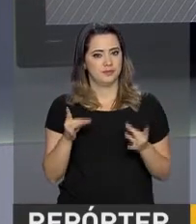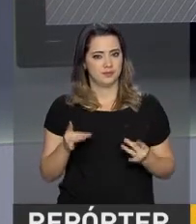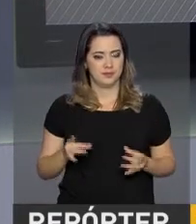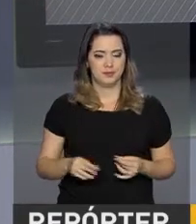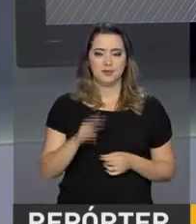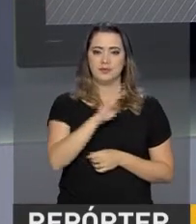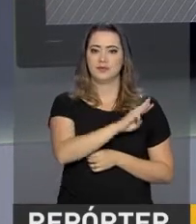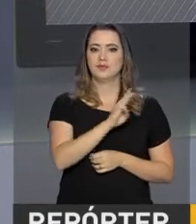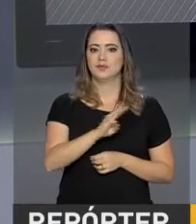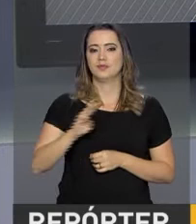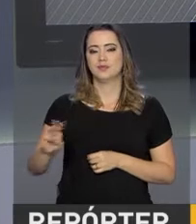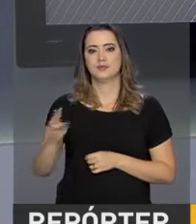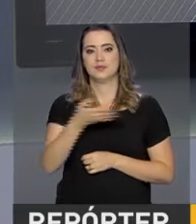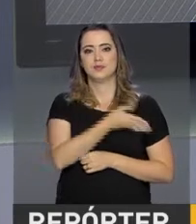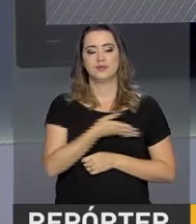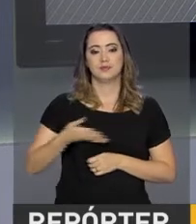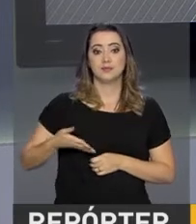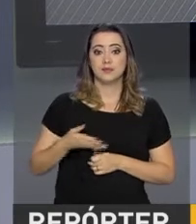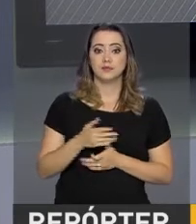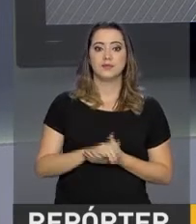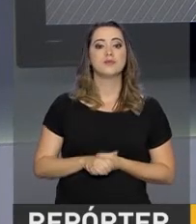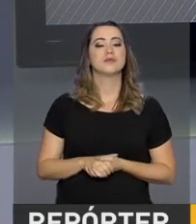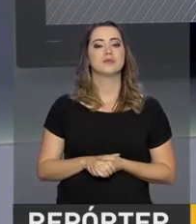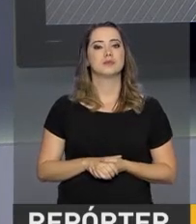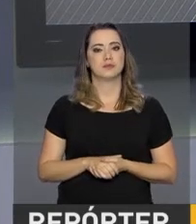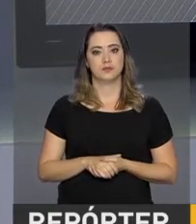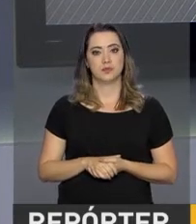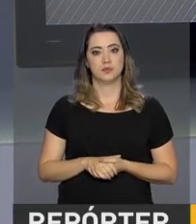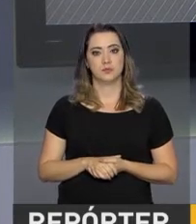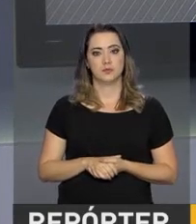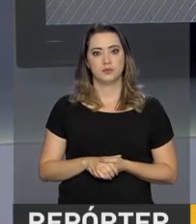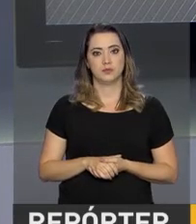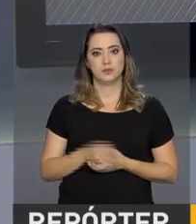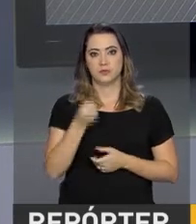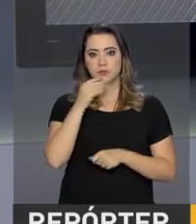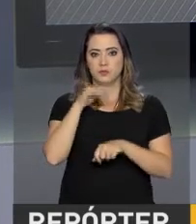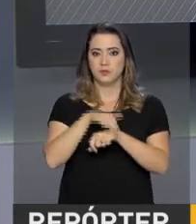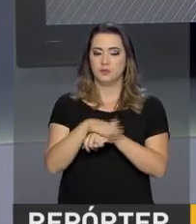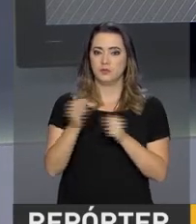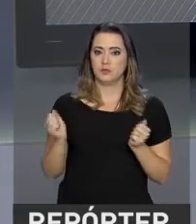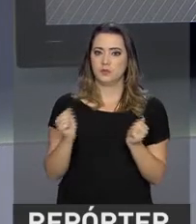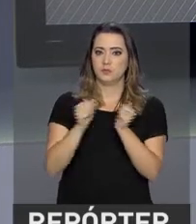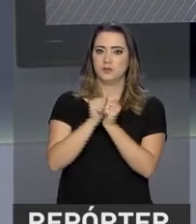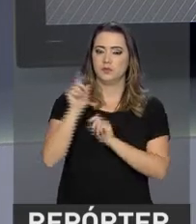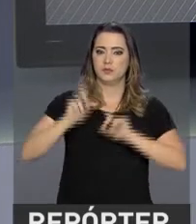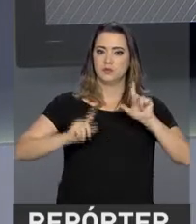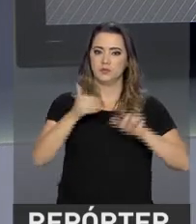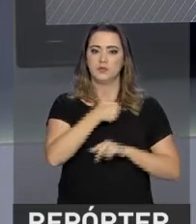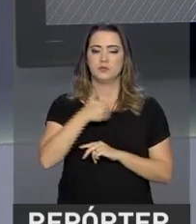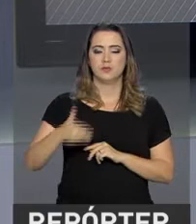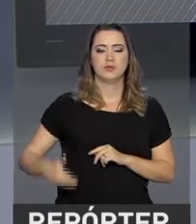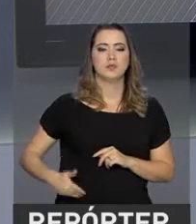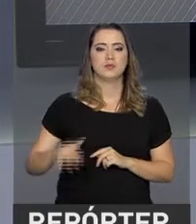E toda a nossa programação também está na página da NBR na internet. Uma boa noite para você e